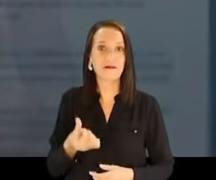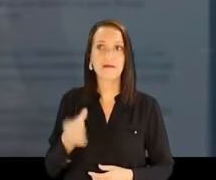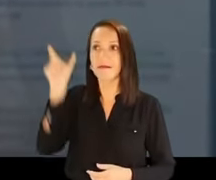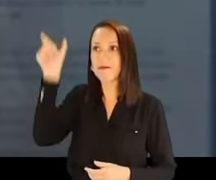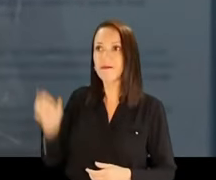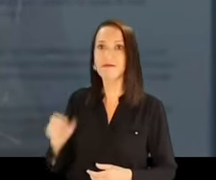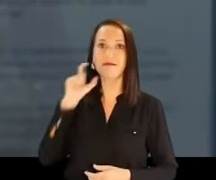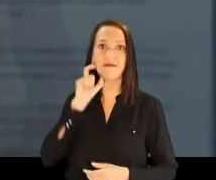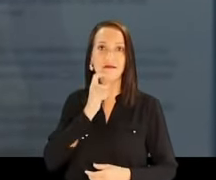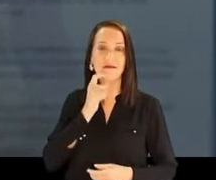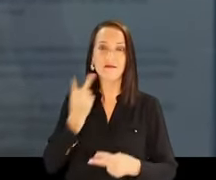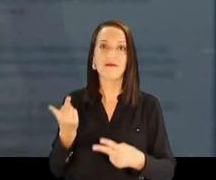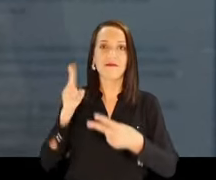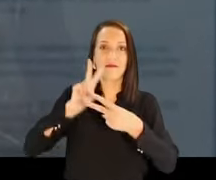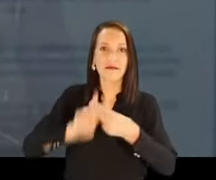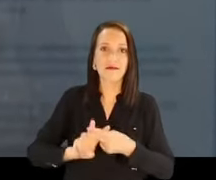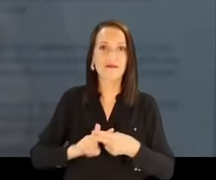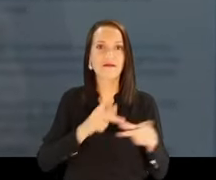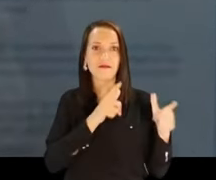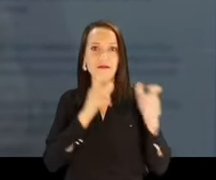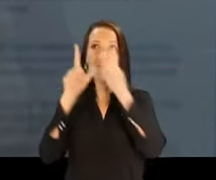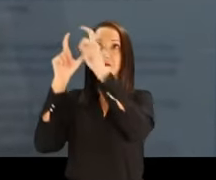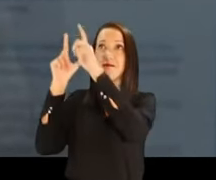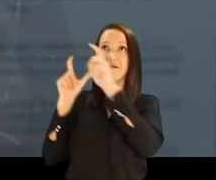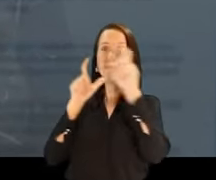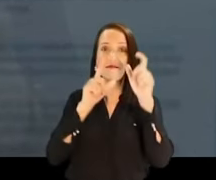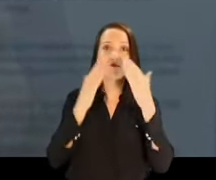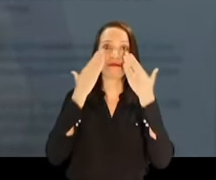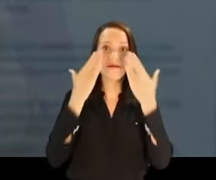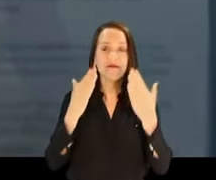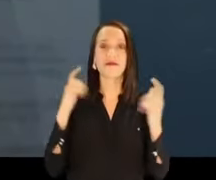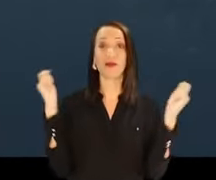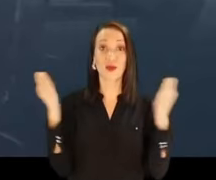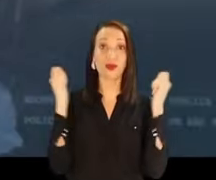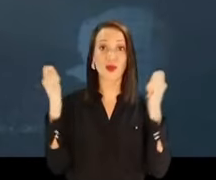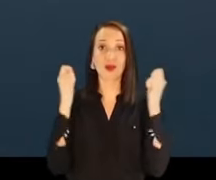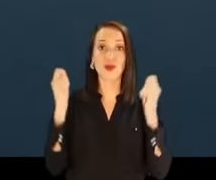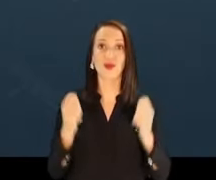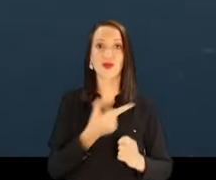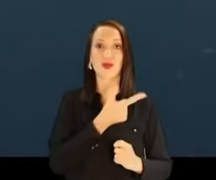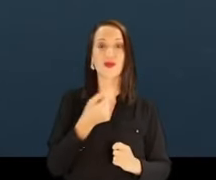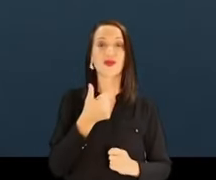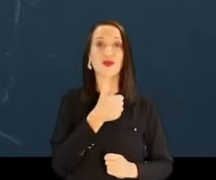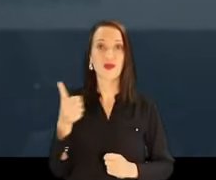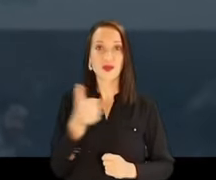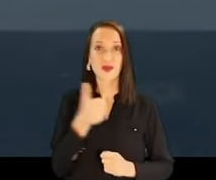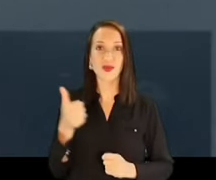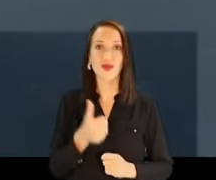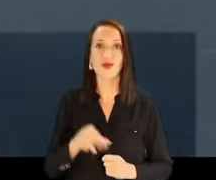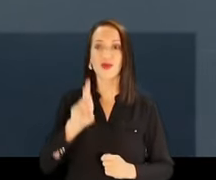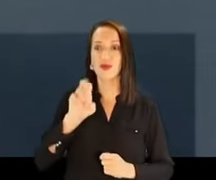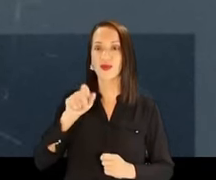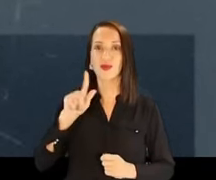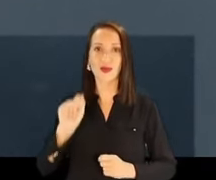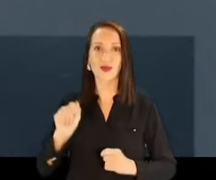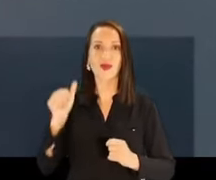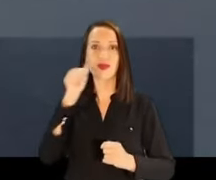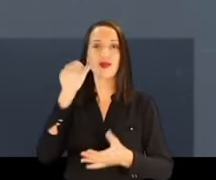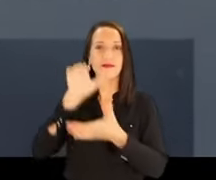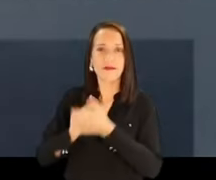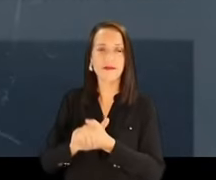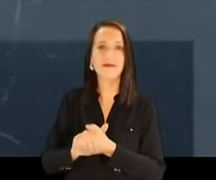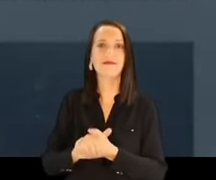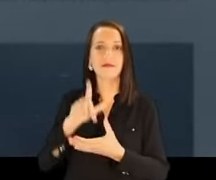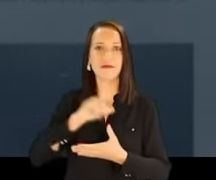1996. Ricardo Nunes é preso por dar tiros para o alto em frente a uma boate. 2011. Regina, esposa